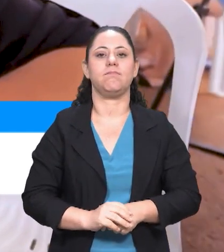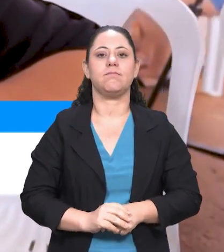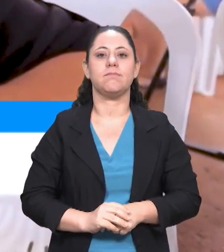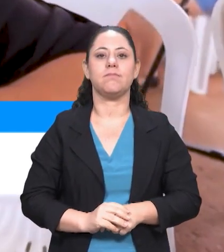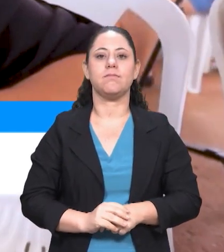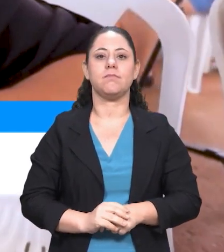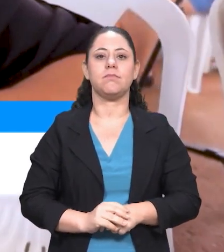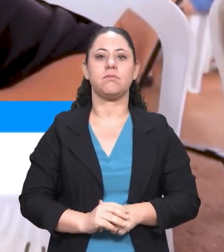intransferível